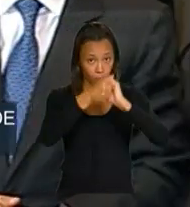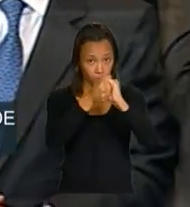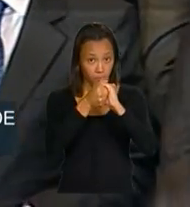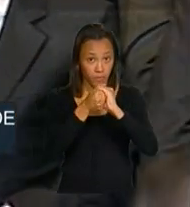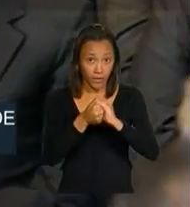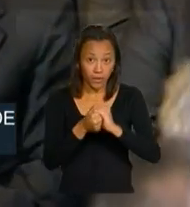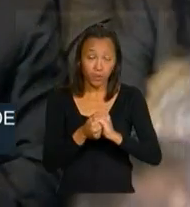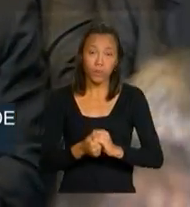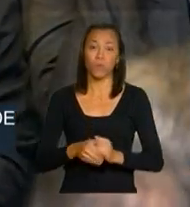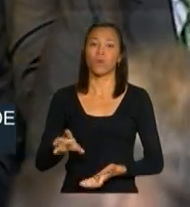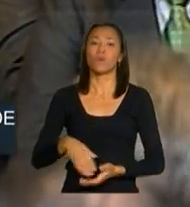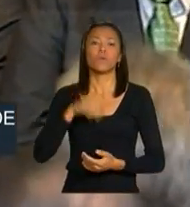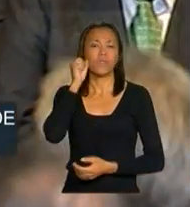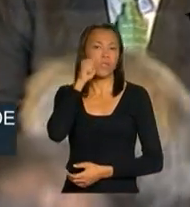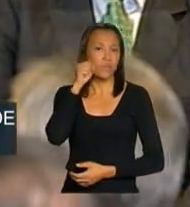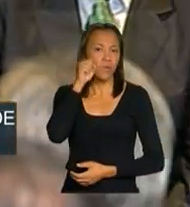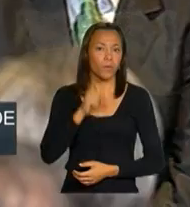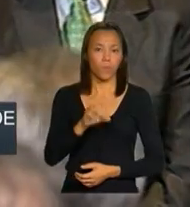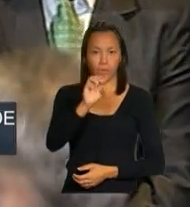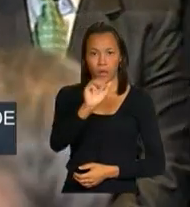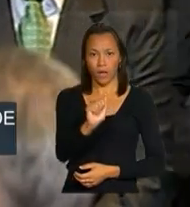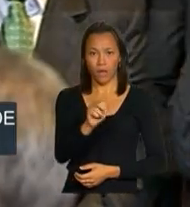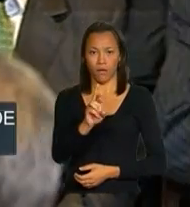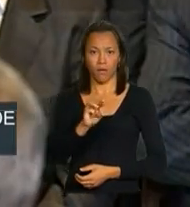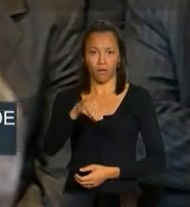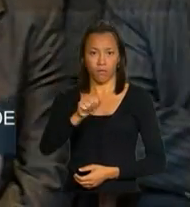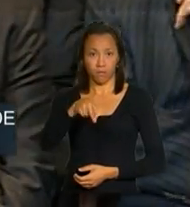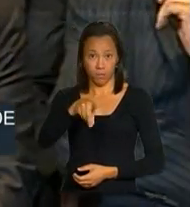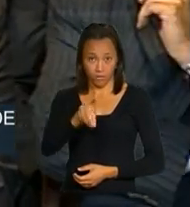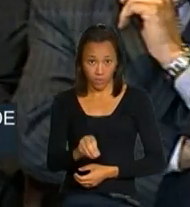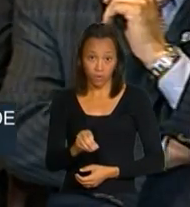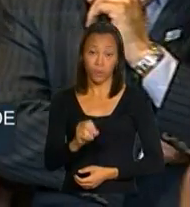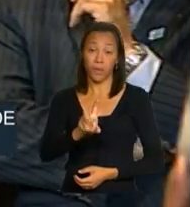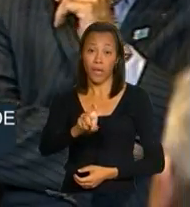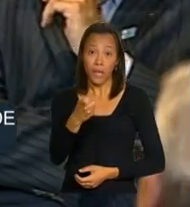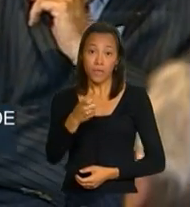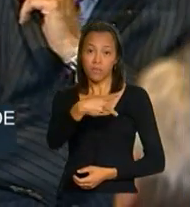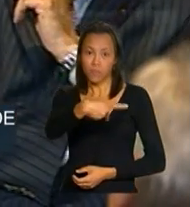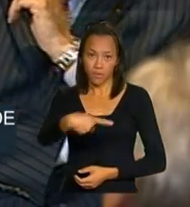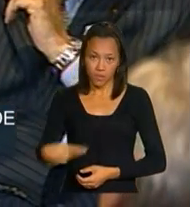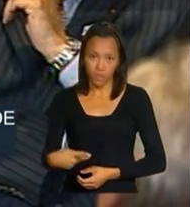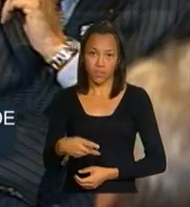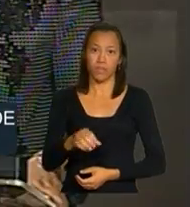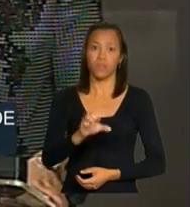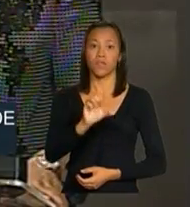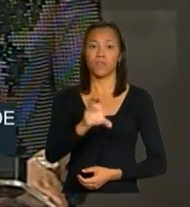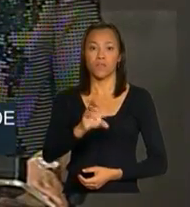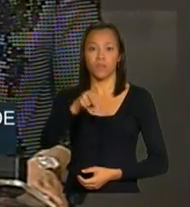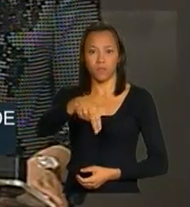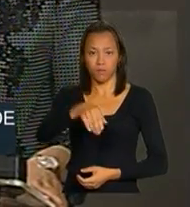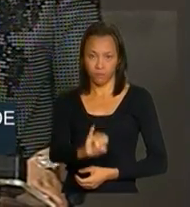senador Armando Monteiro Neto, ex-presidente da CNI. E